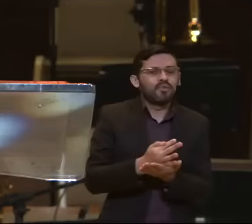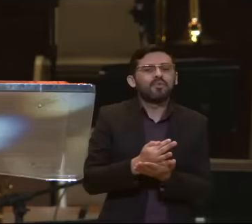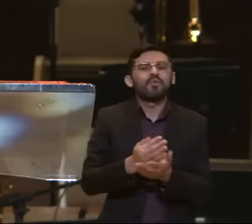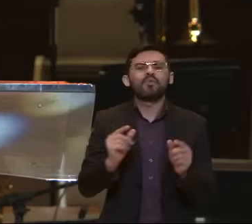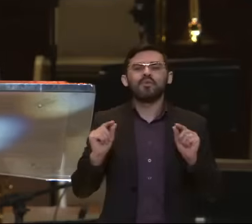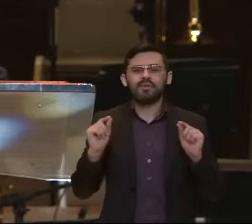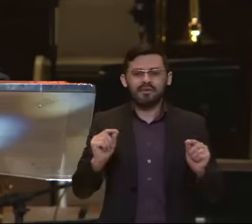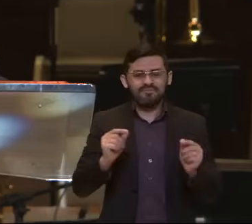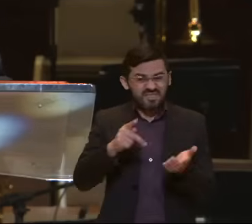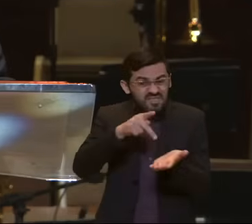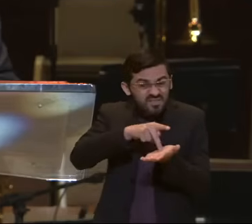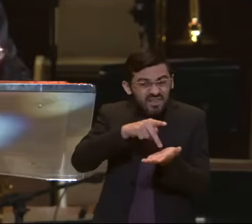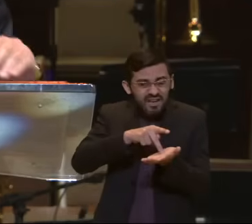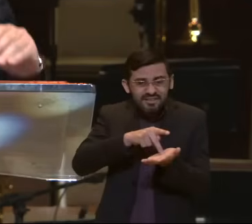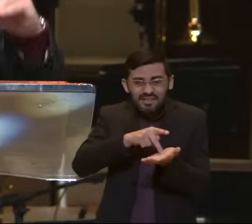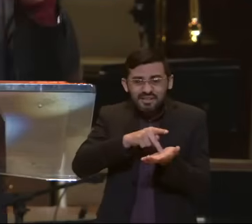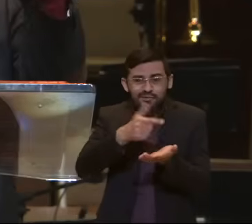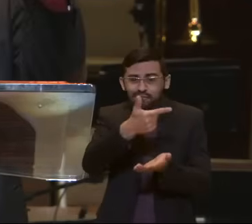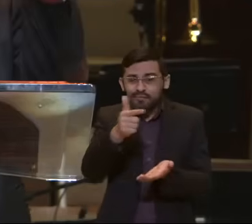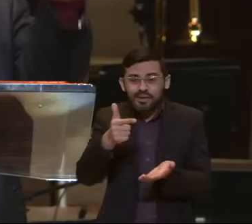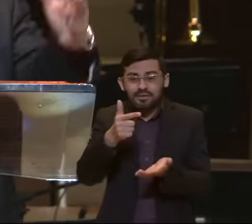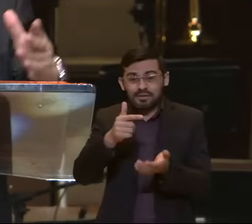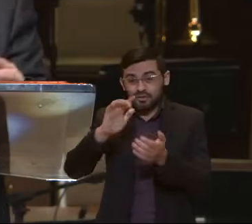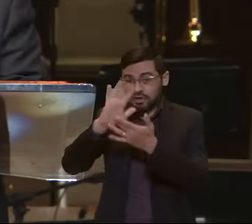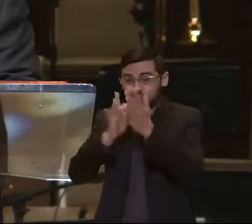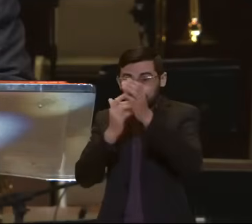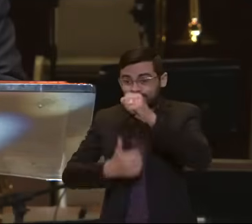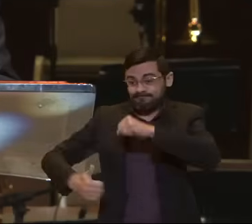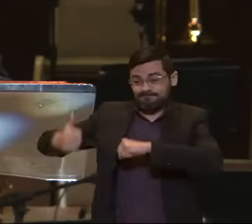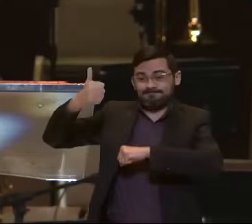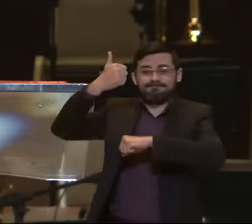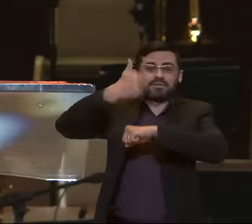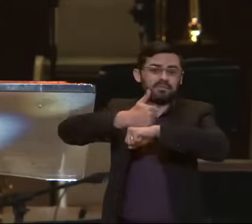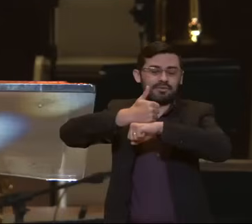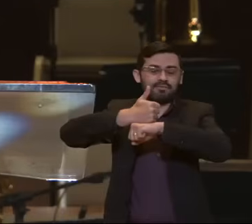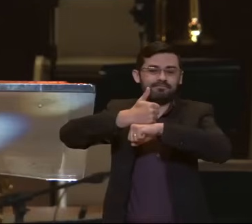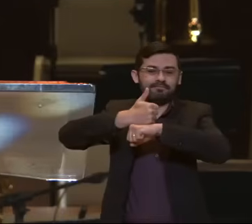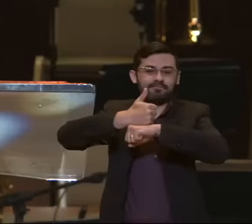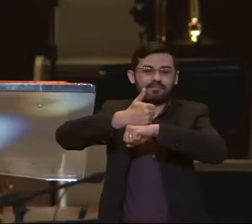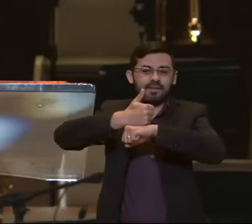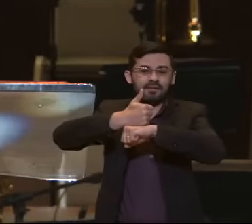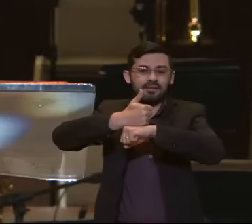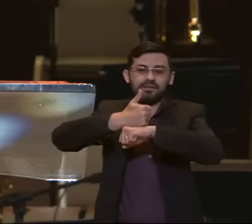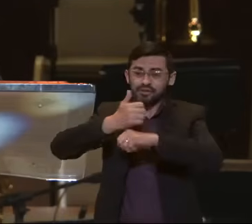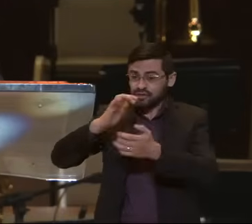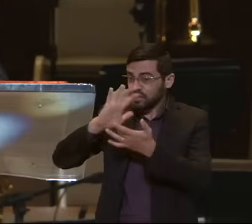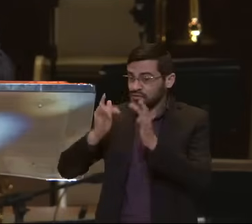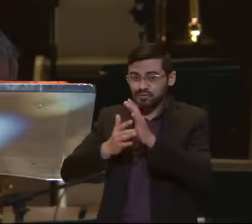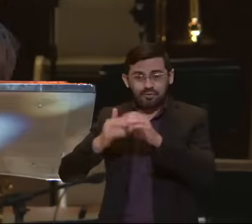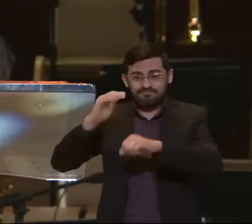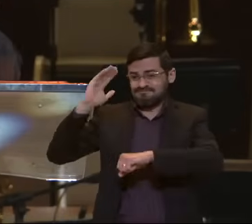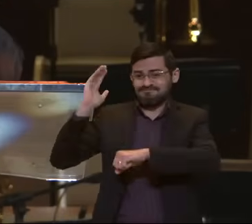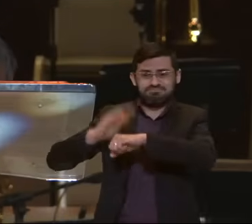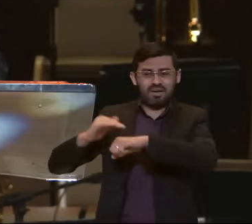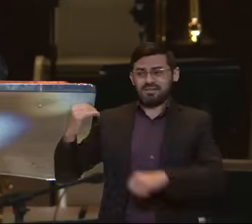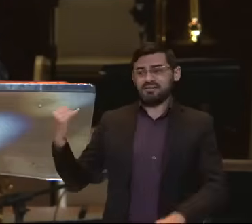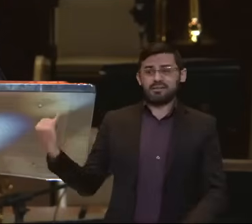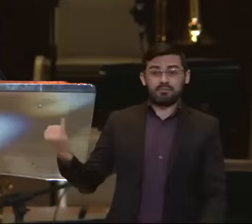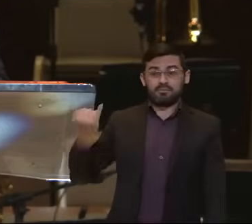a colocar Jesus acima de tudo e todos, não é? Colocando Jesus como o